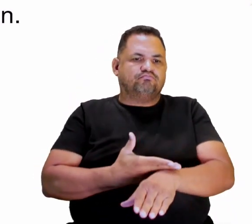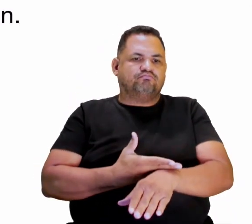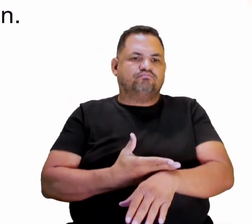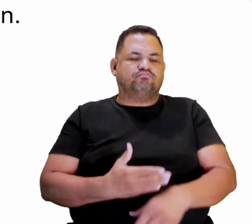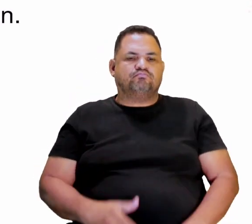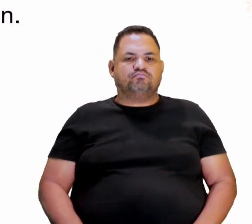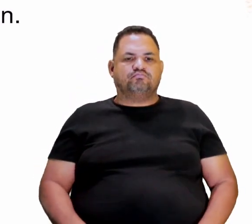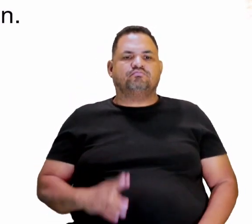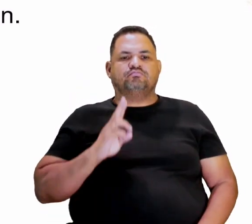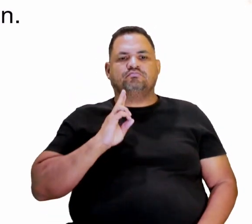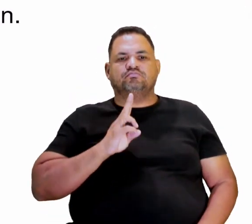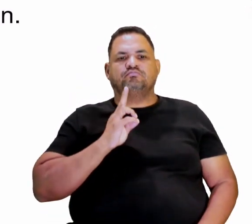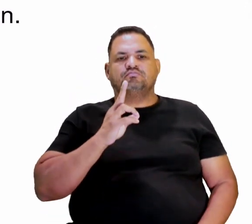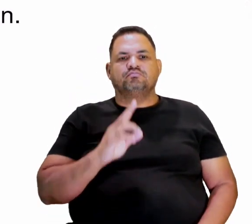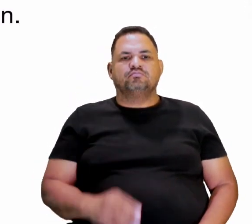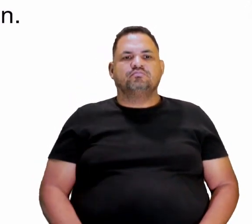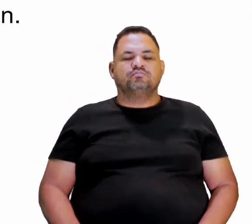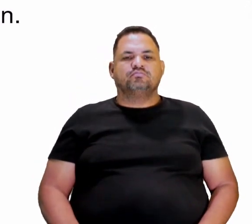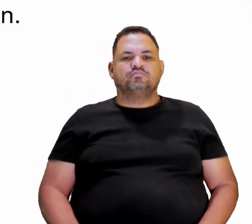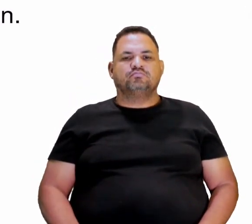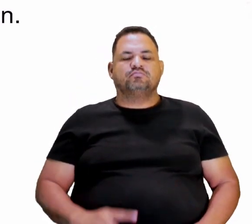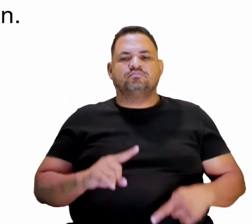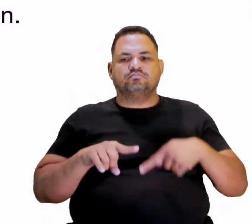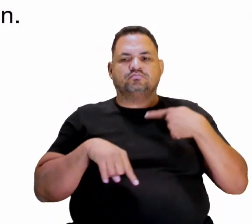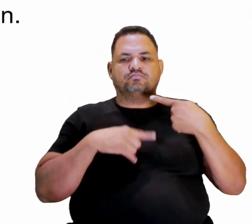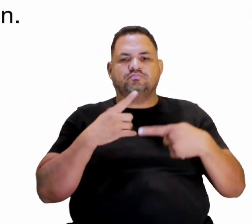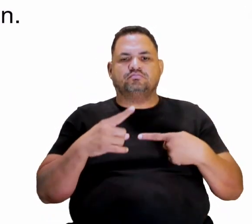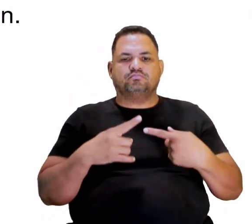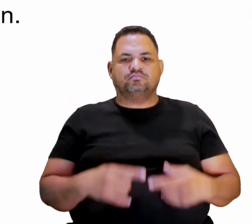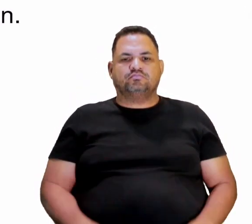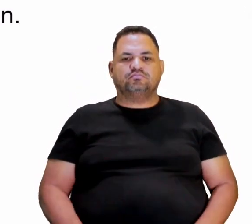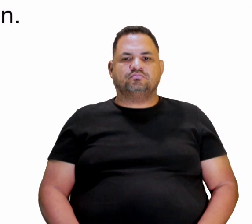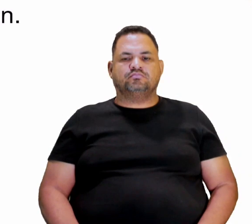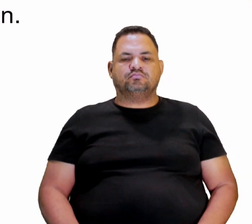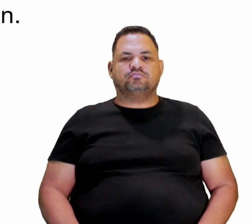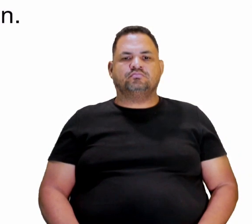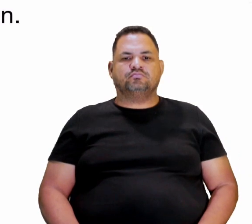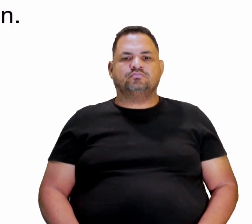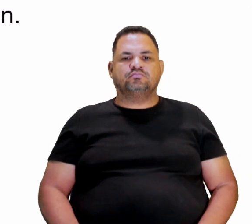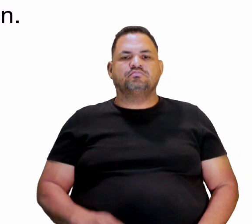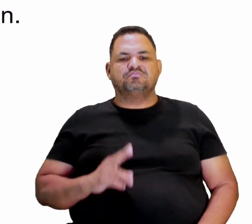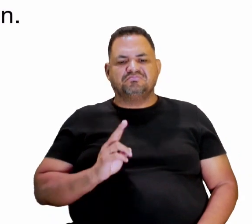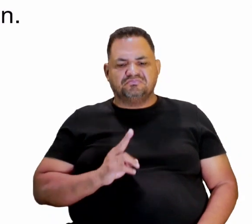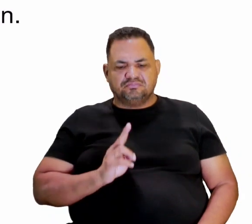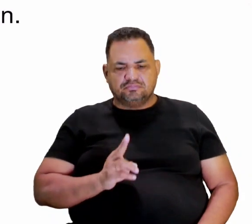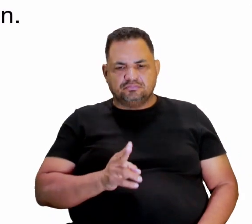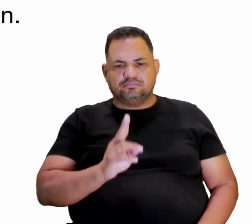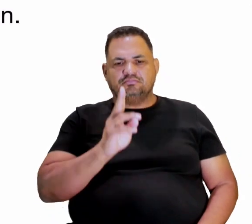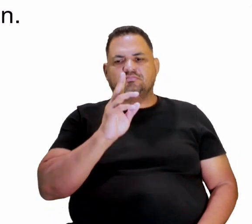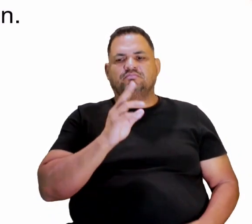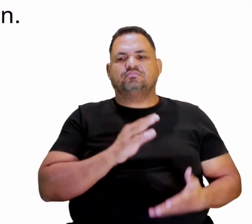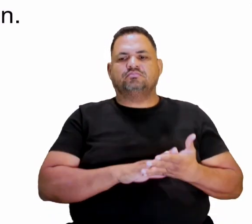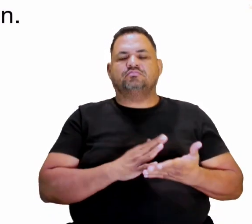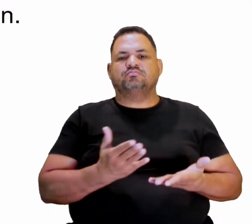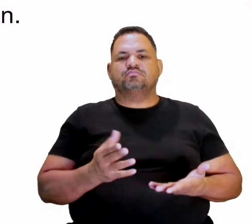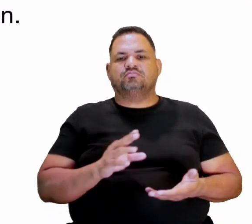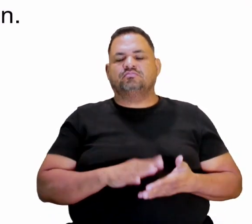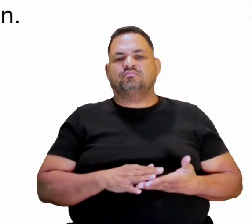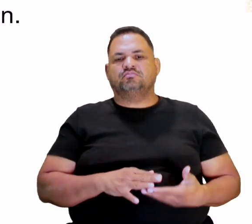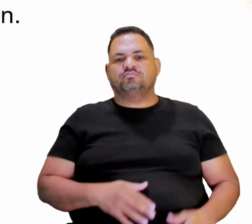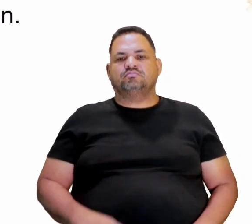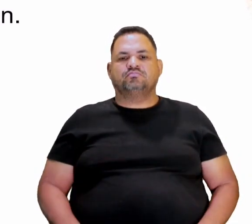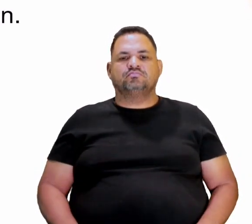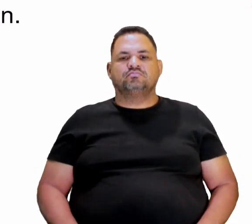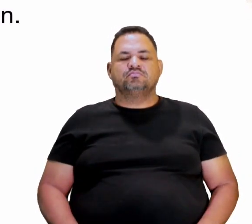habitualmente, certo? A próxima, often, que é o quê? Frequentemente, muitas vezes. Afinal